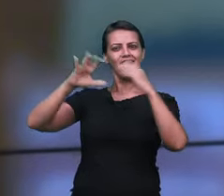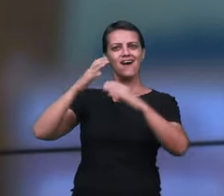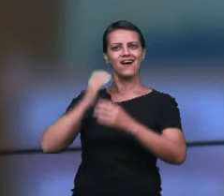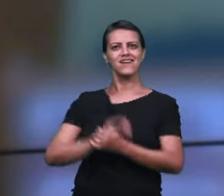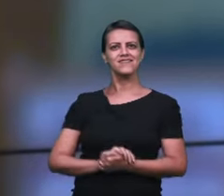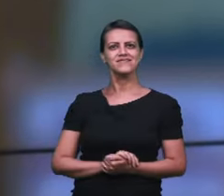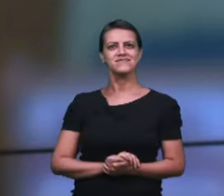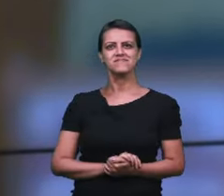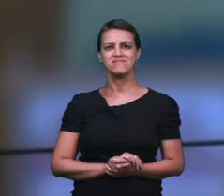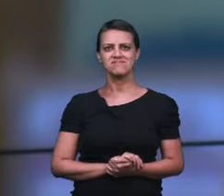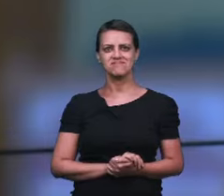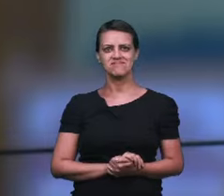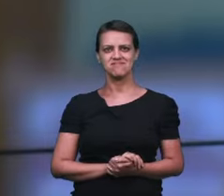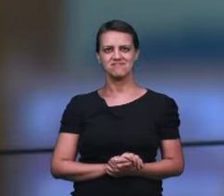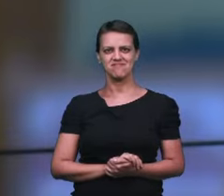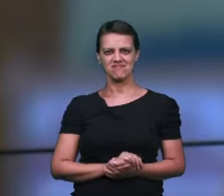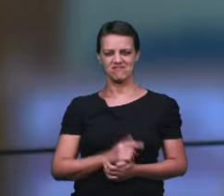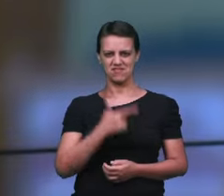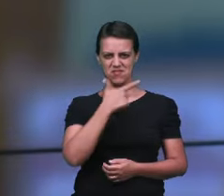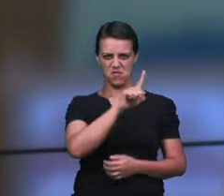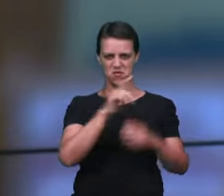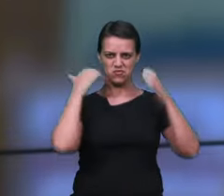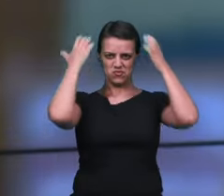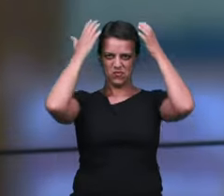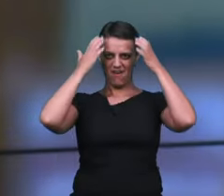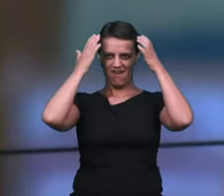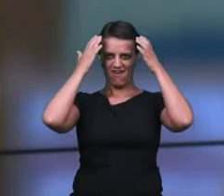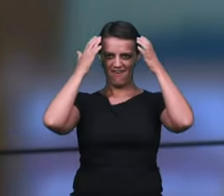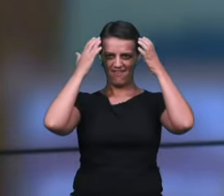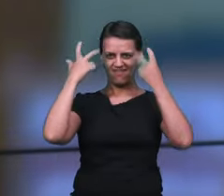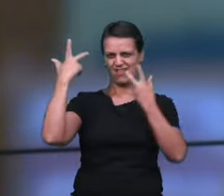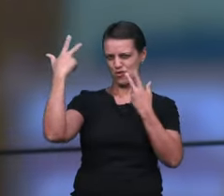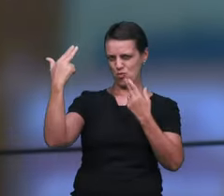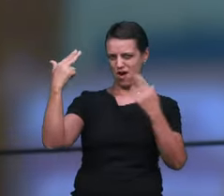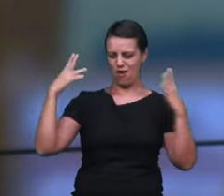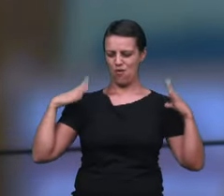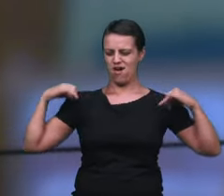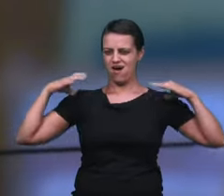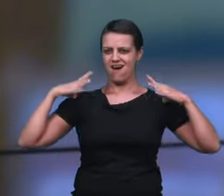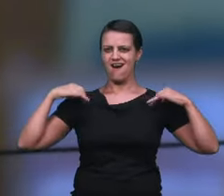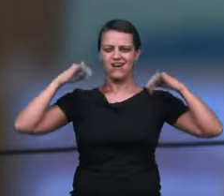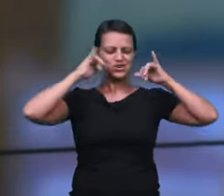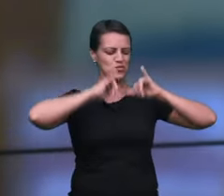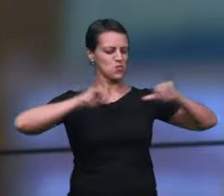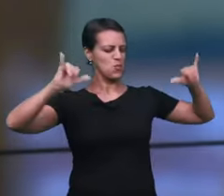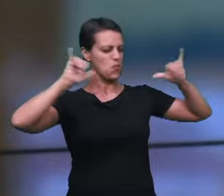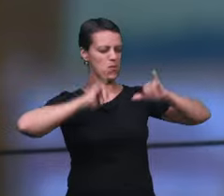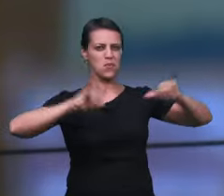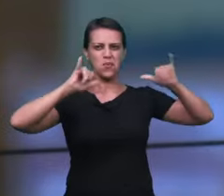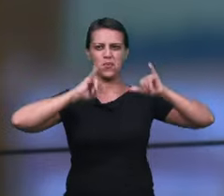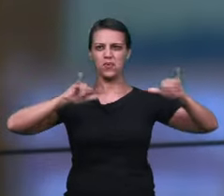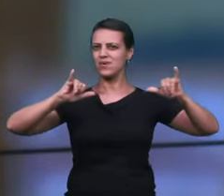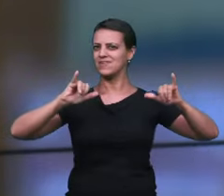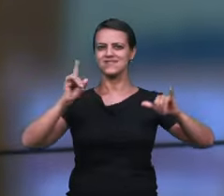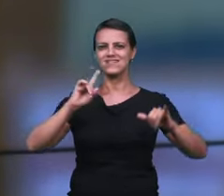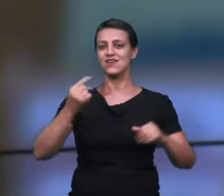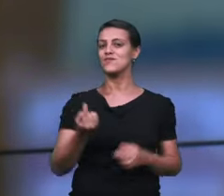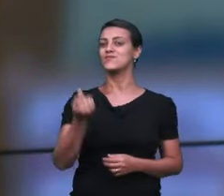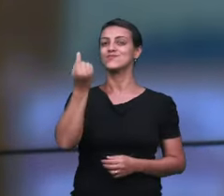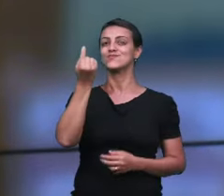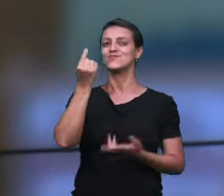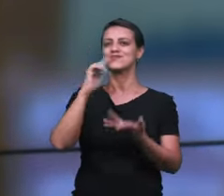Nenhum rei deste mundo teve um coral de anjos anunciando o seu nascimento. Somente Jesus, o Rei dos